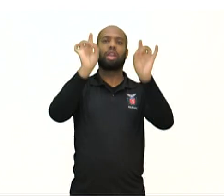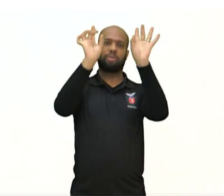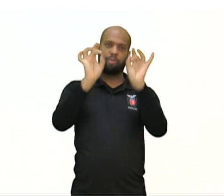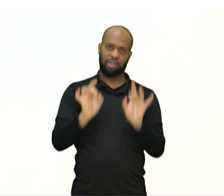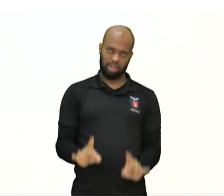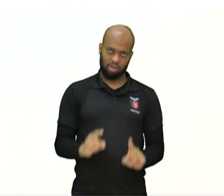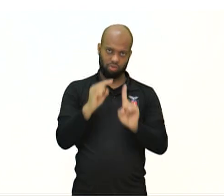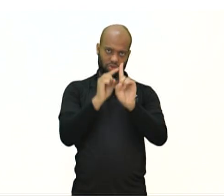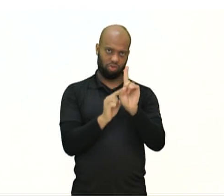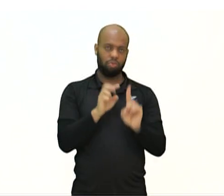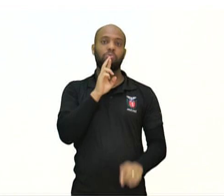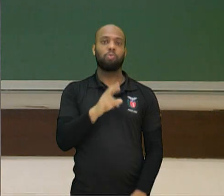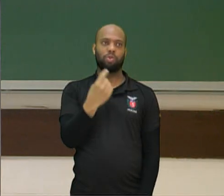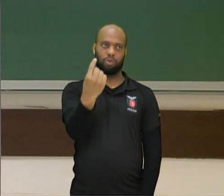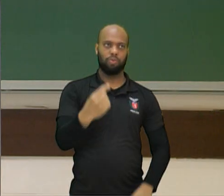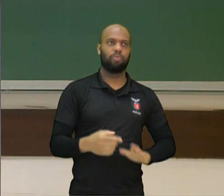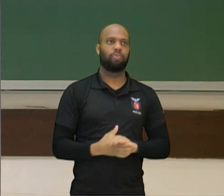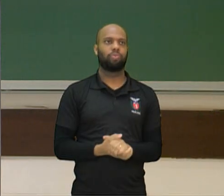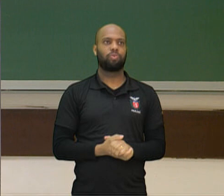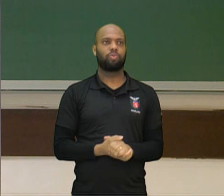igual a 1.